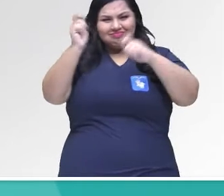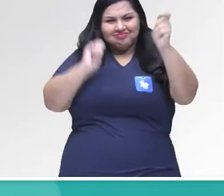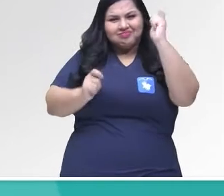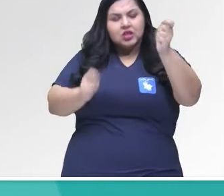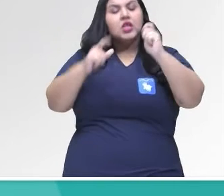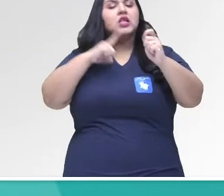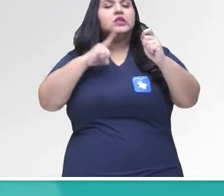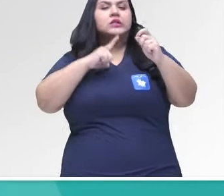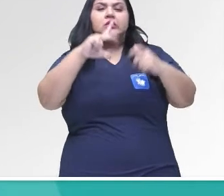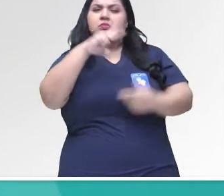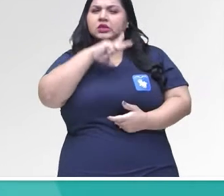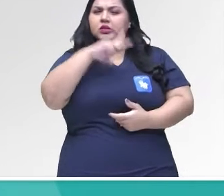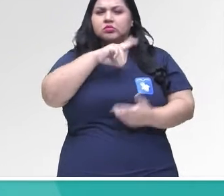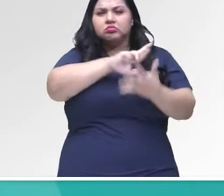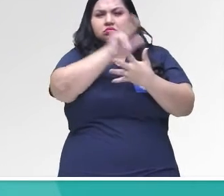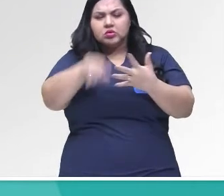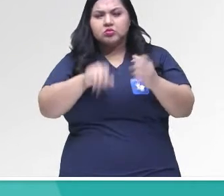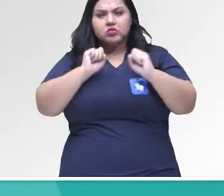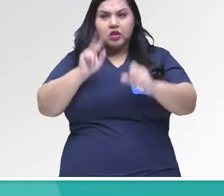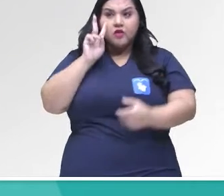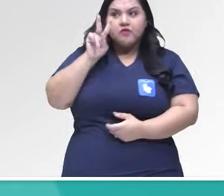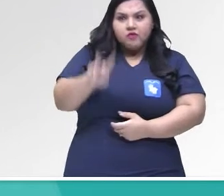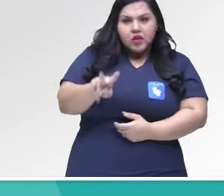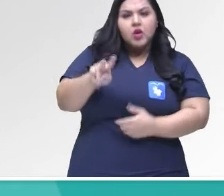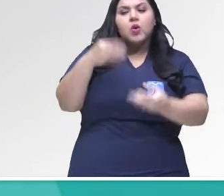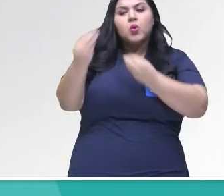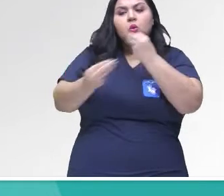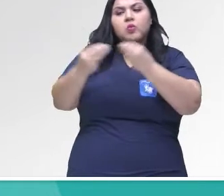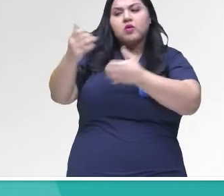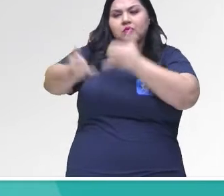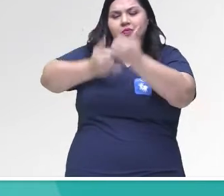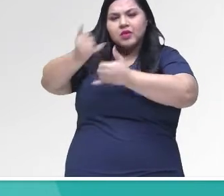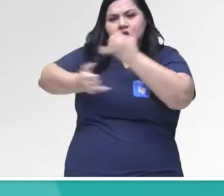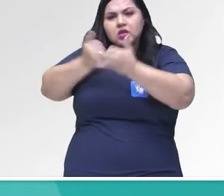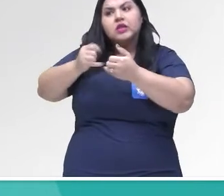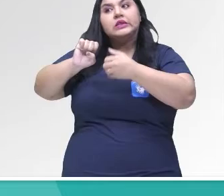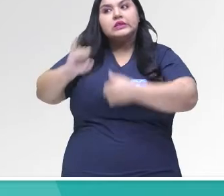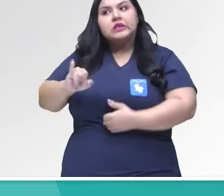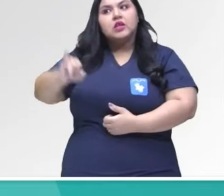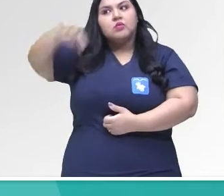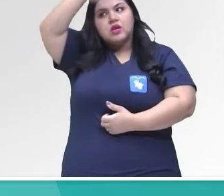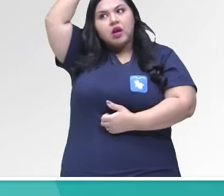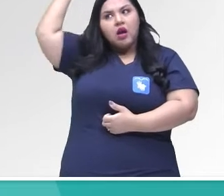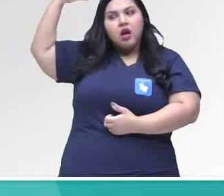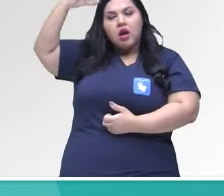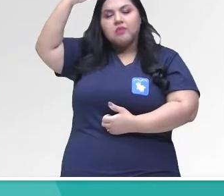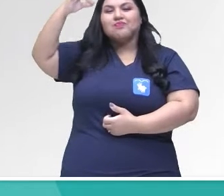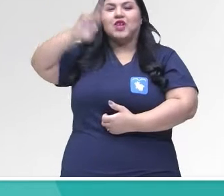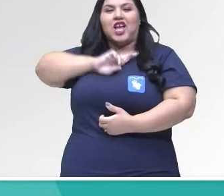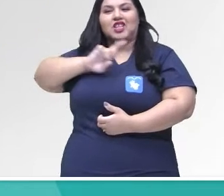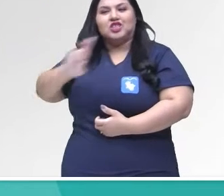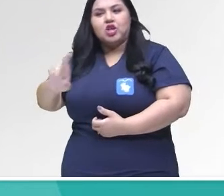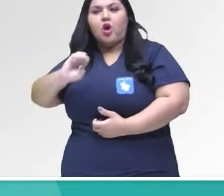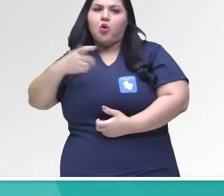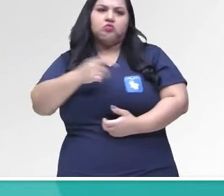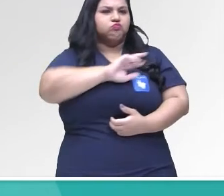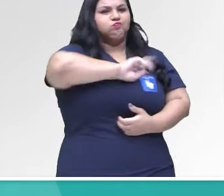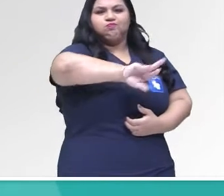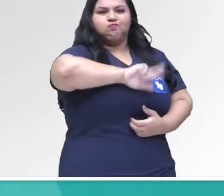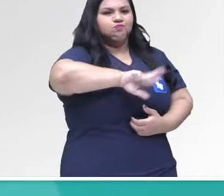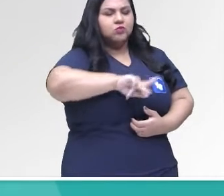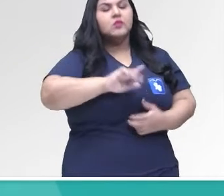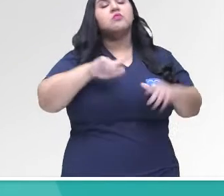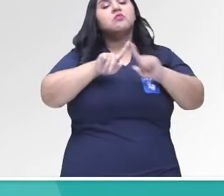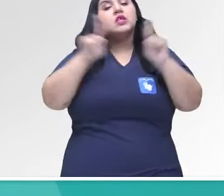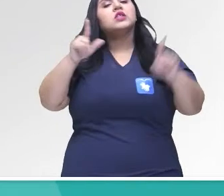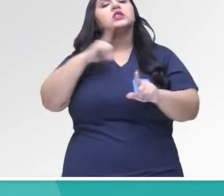você consegue identificar. Como é a brincadeira, alguma é profana, outra é mais religiosa, mas que tem todo um